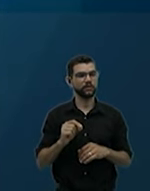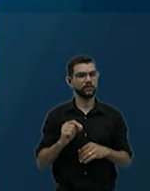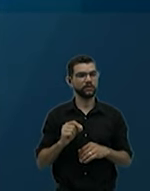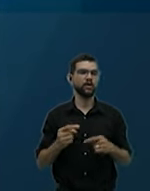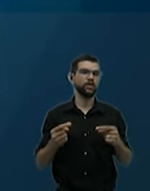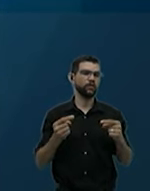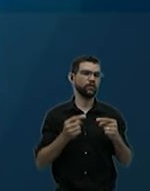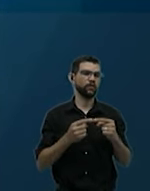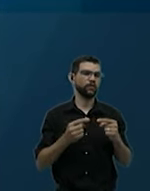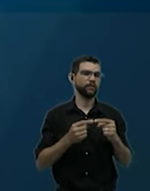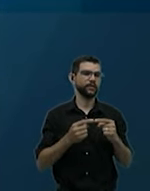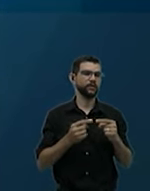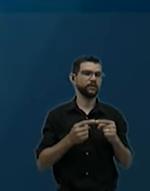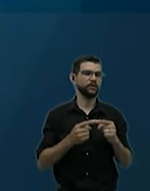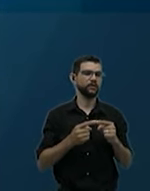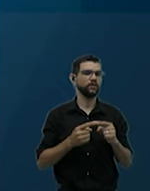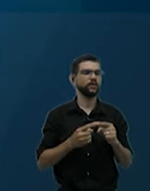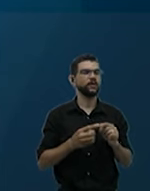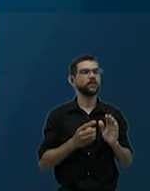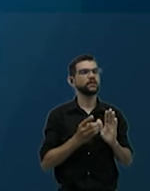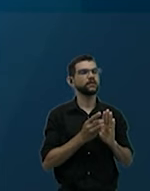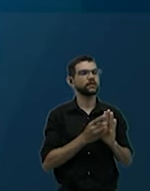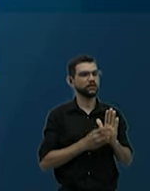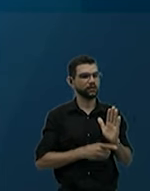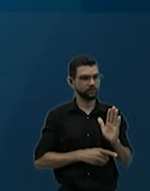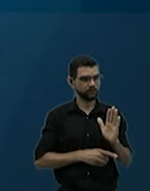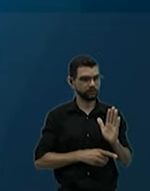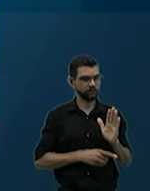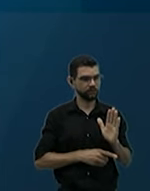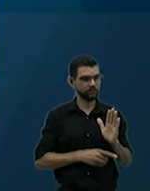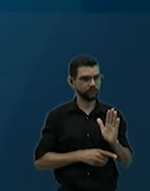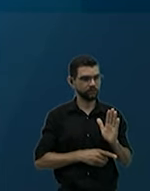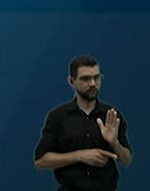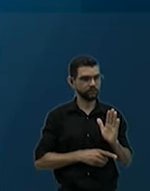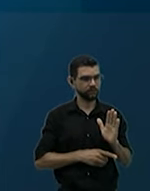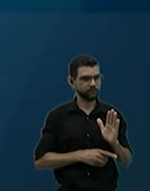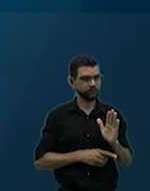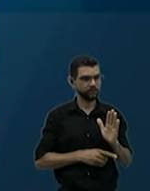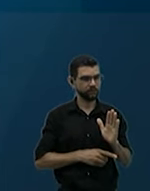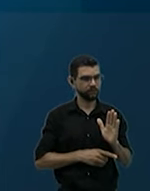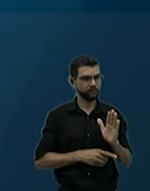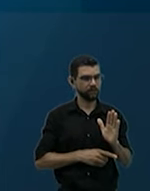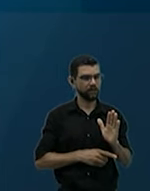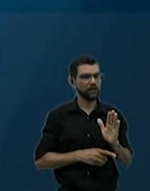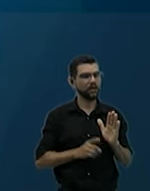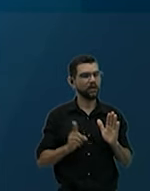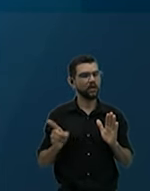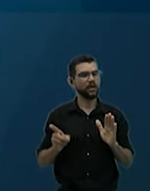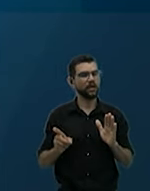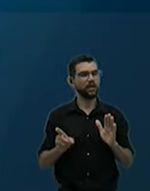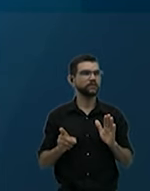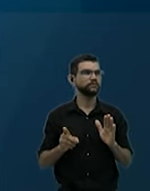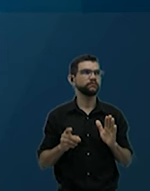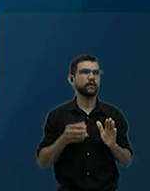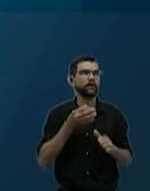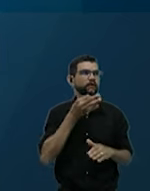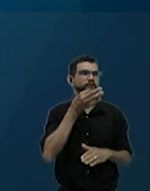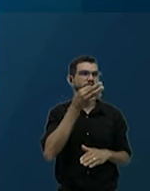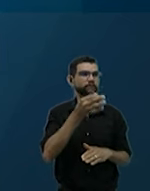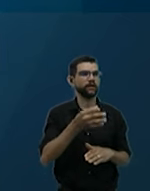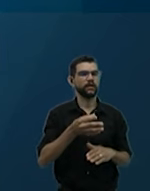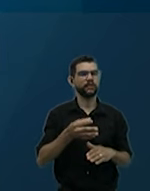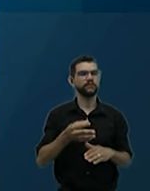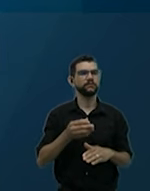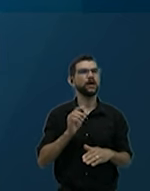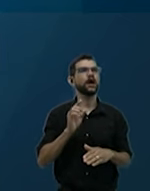É declaratória. Ela simplesmente torna certo, declara a existência de um fato.